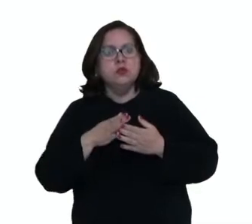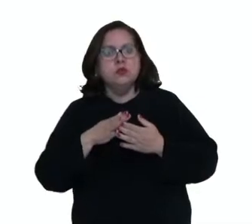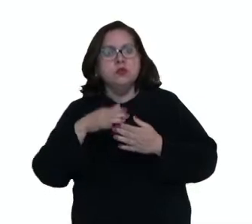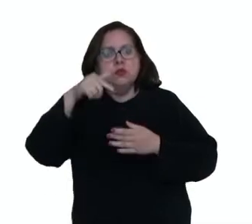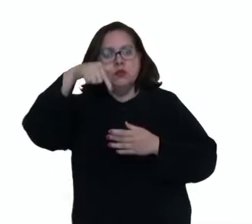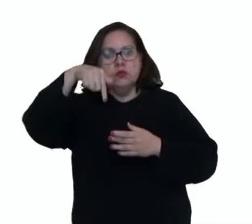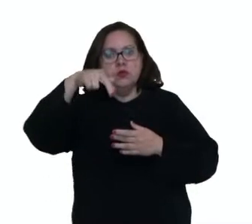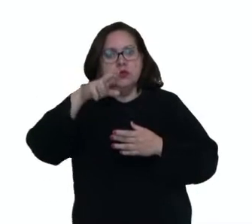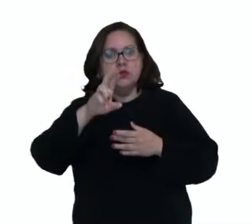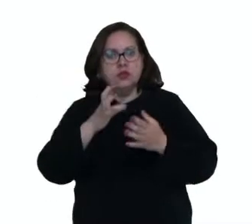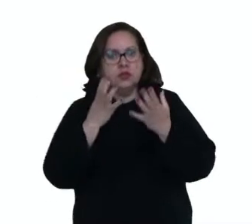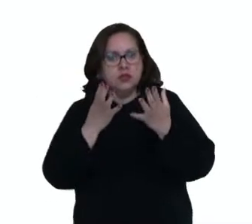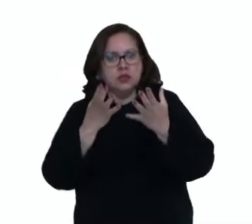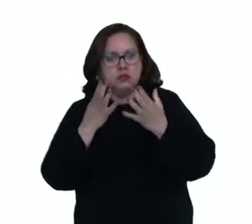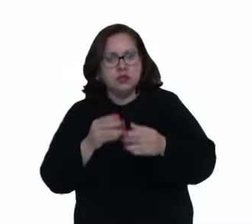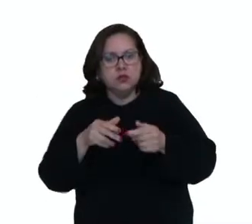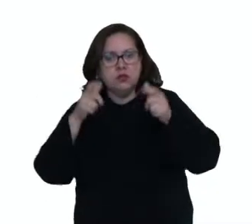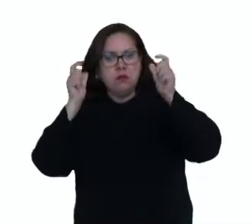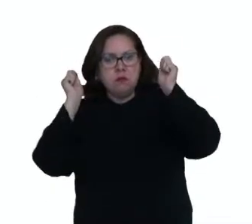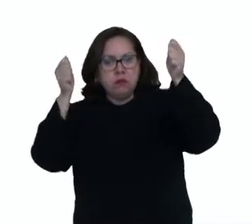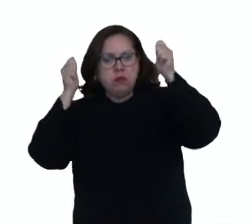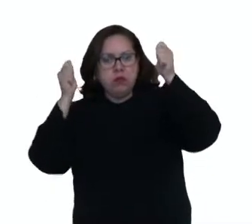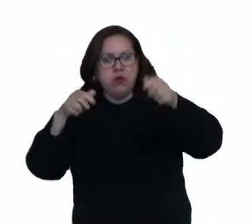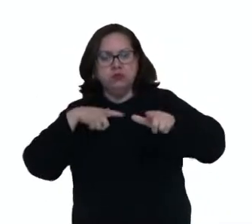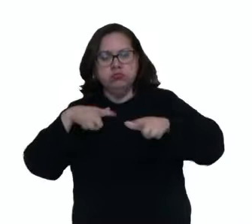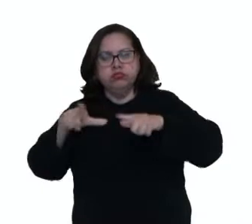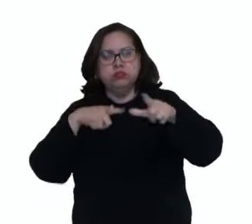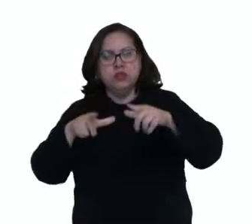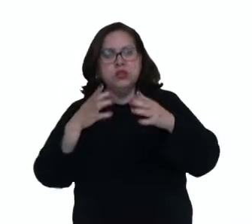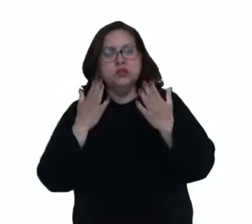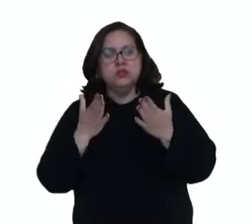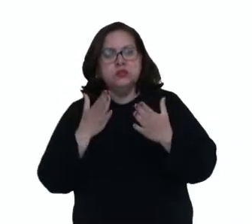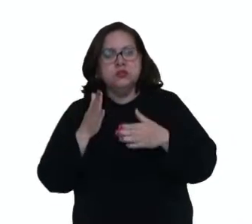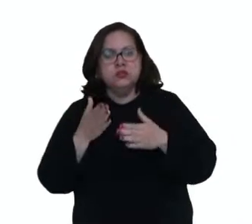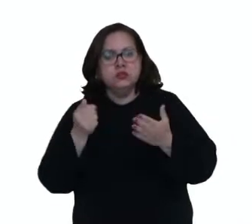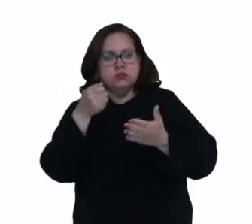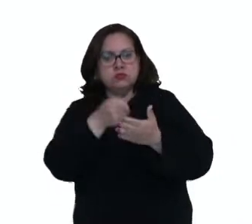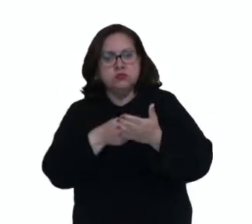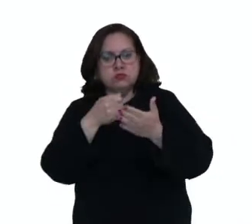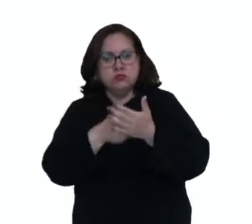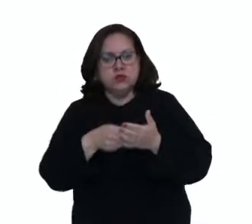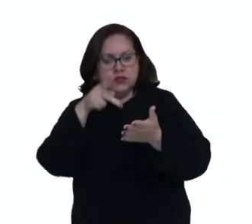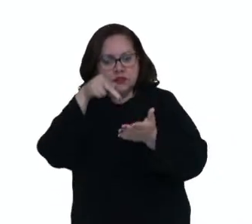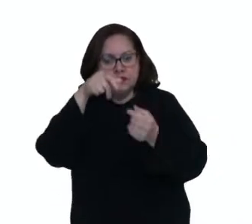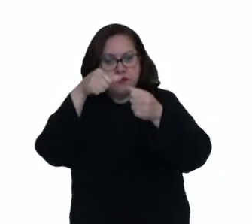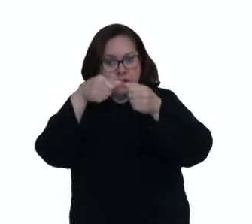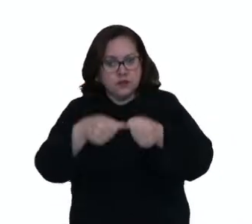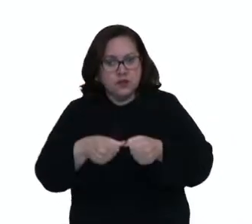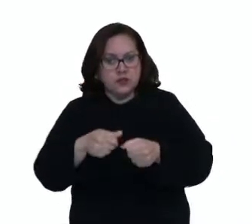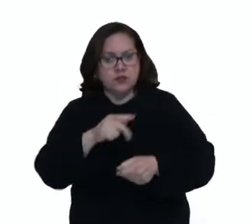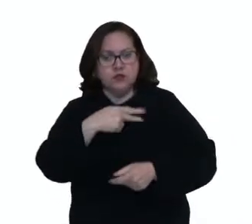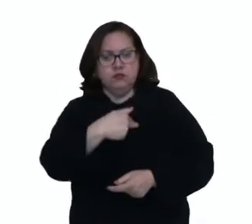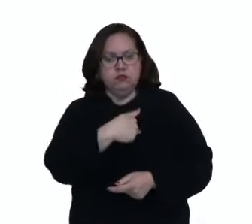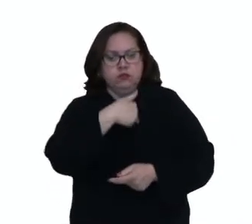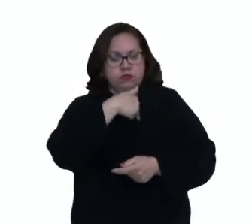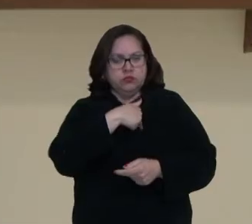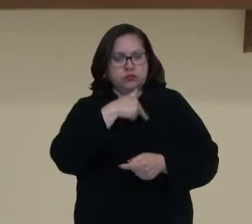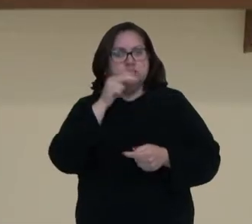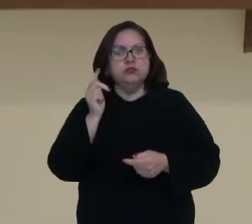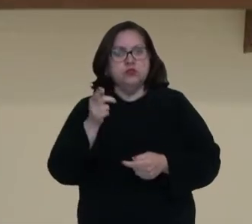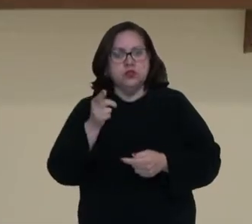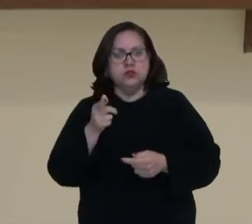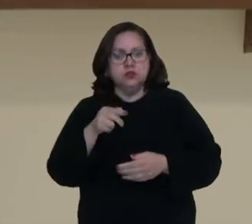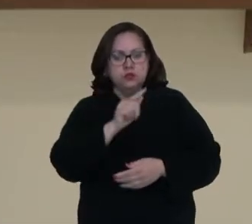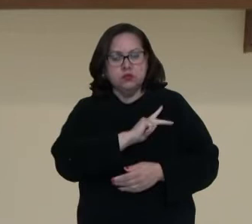ele foi um movimento de protesto dos trabalhadores que defendiam a permanência de Getúlio Vargas